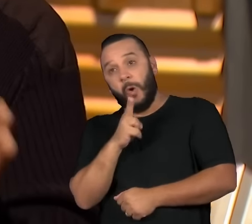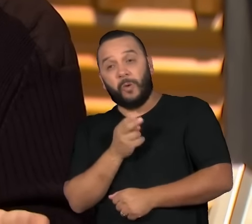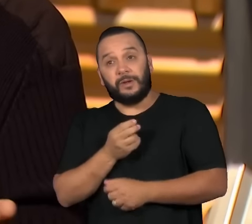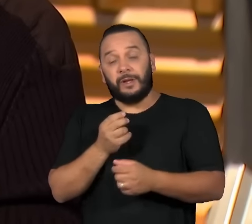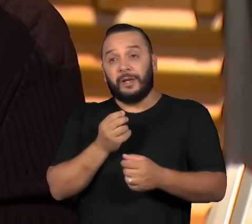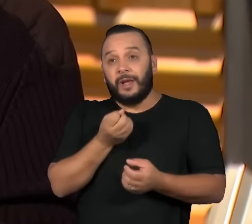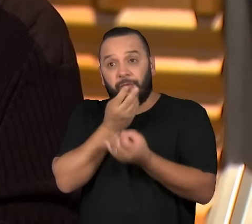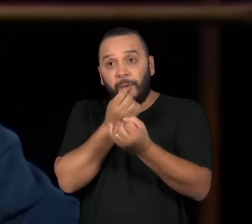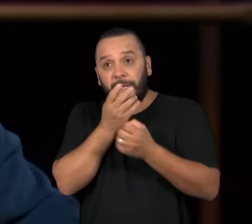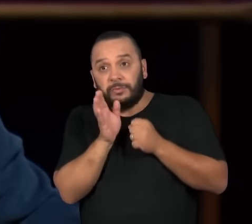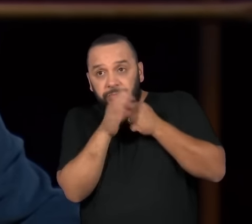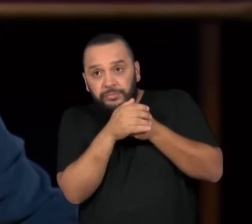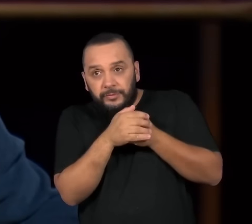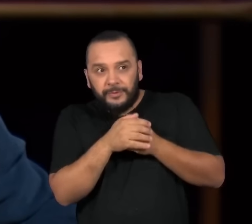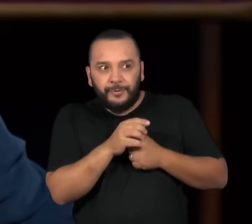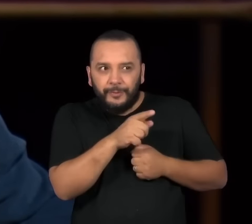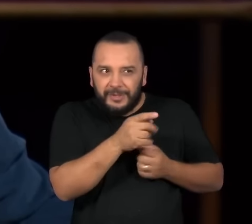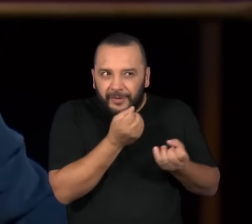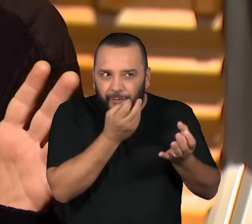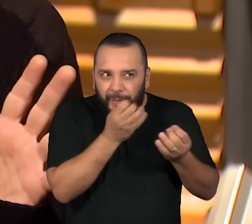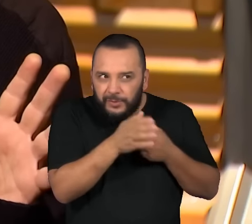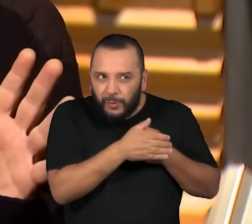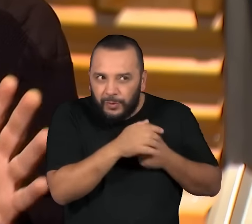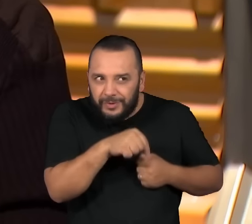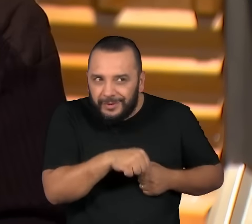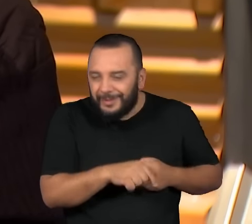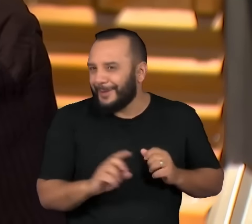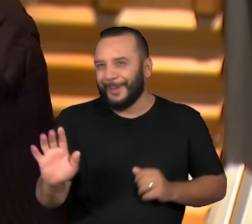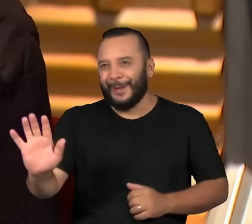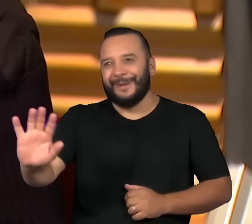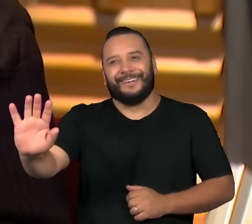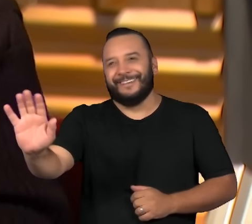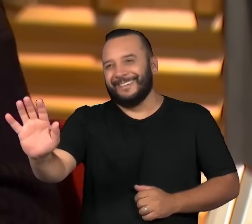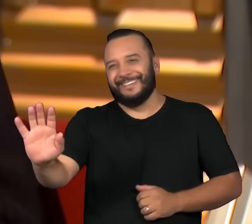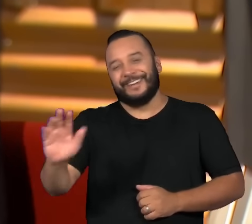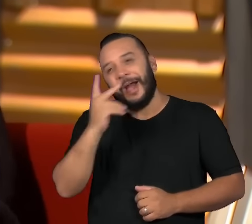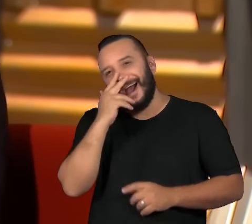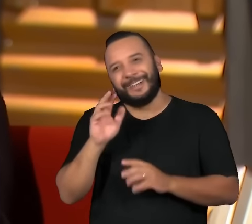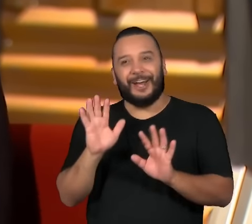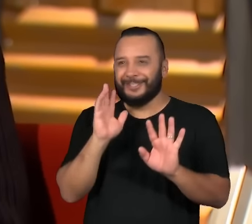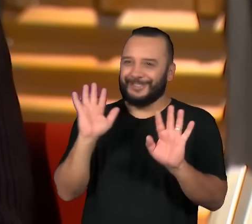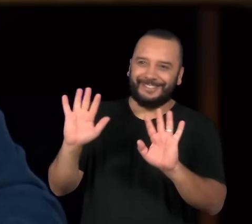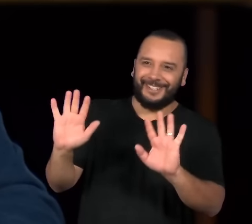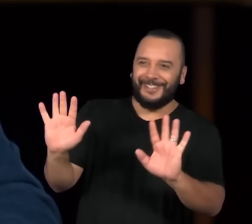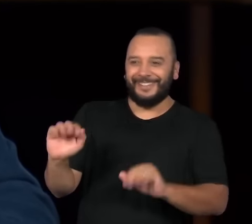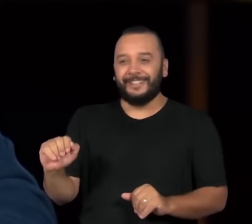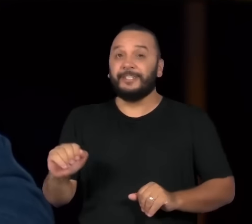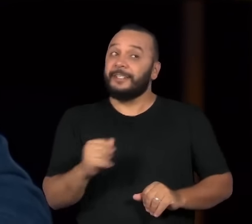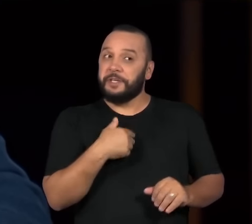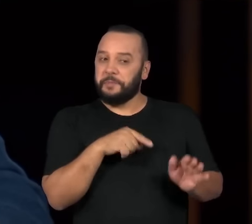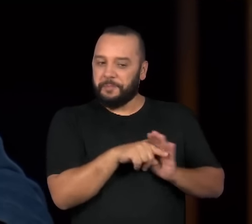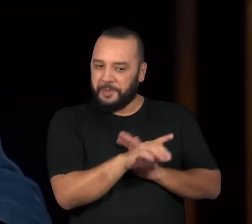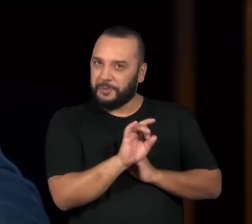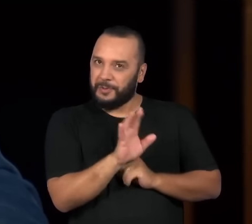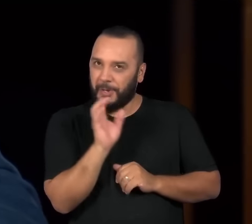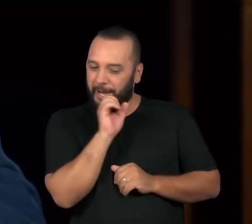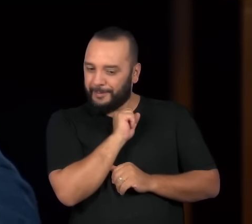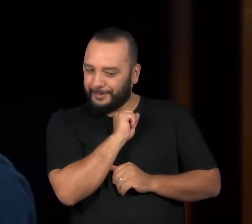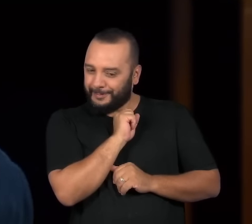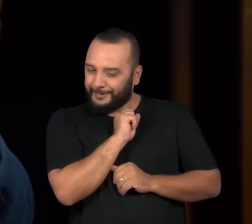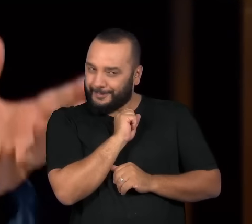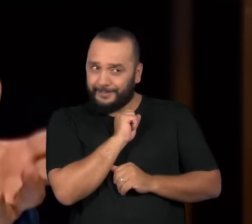né? Você está omitindo alguma aqui? Espero que não. Nós estamos fazendo aqui uma checagem apenas rápida.